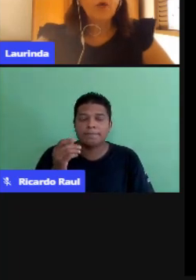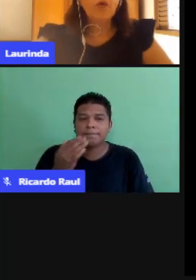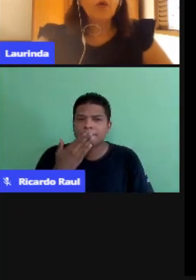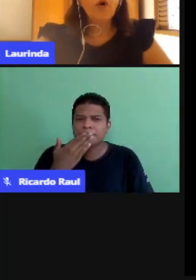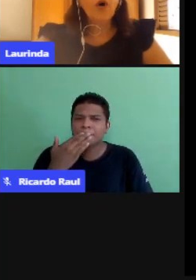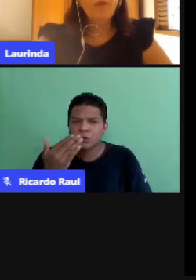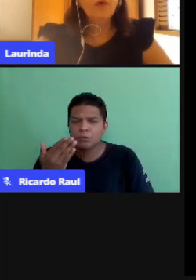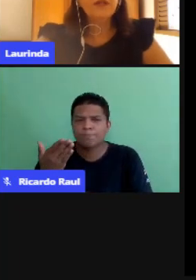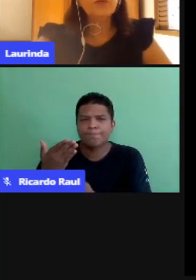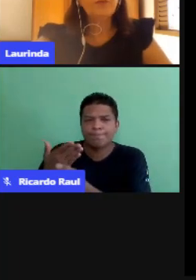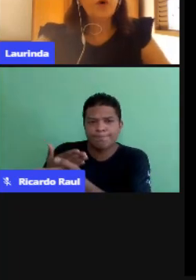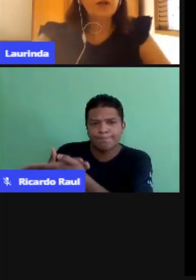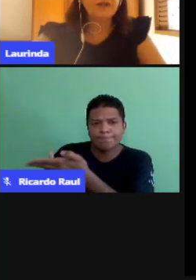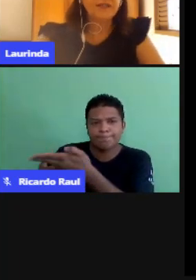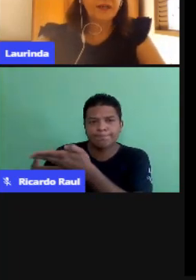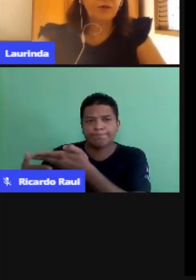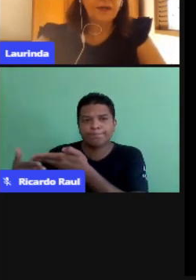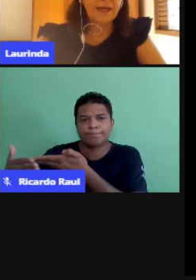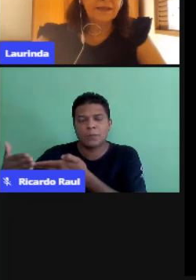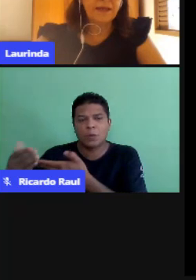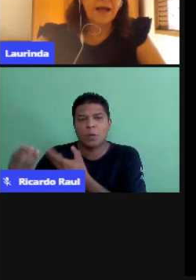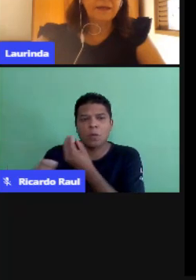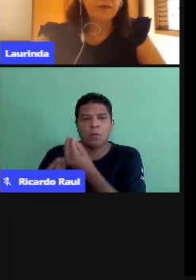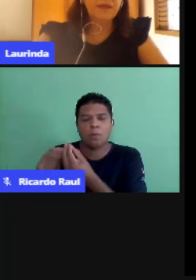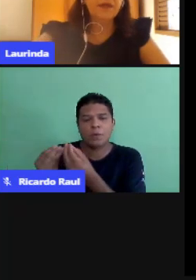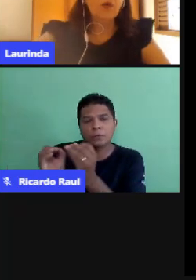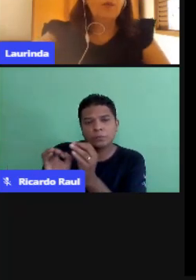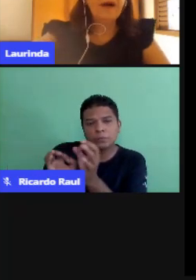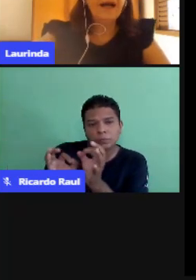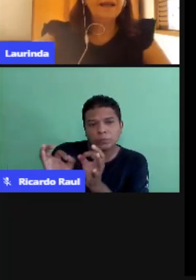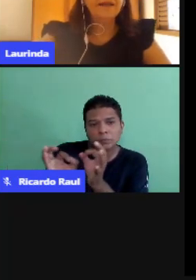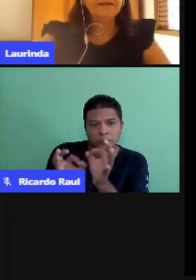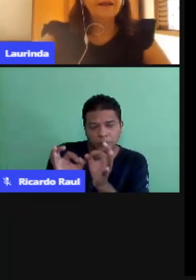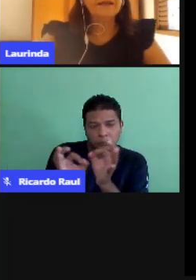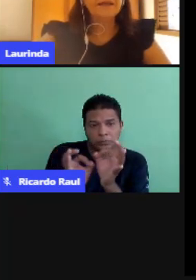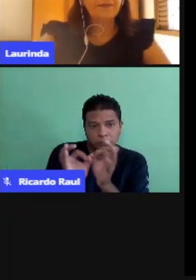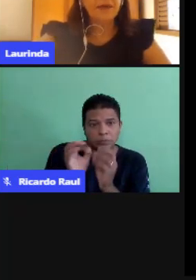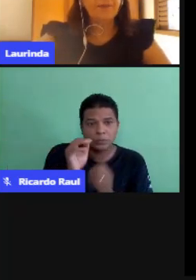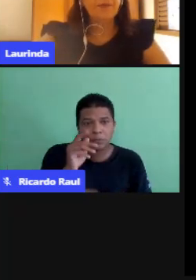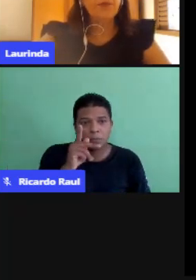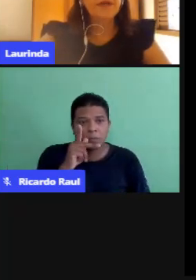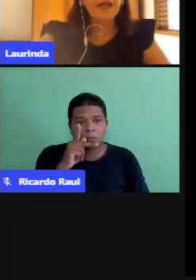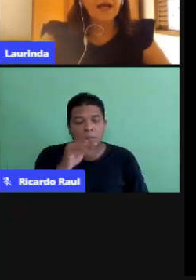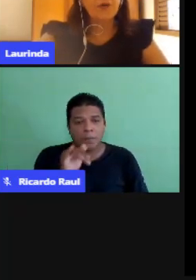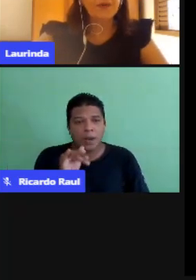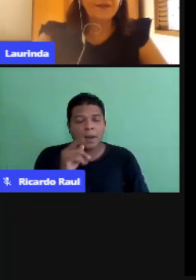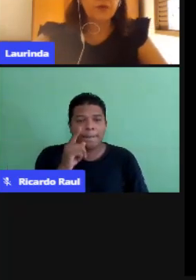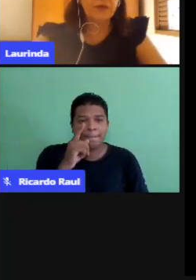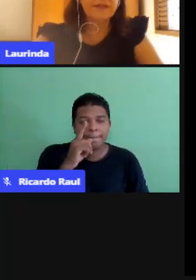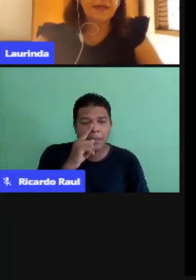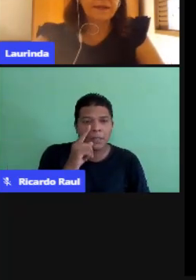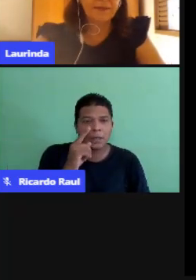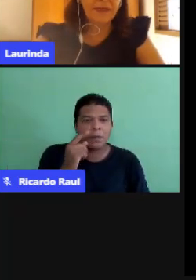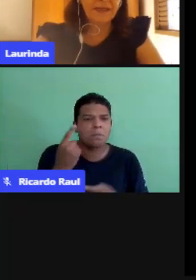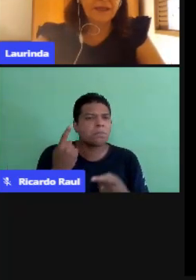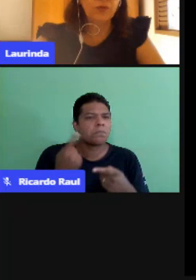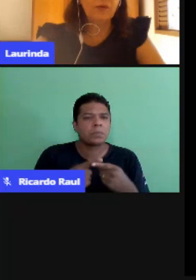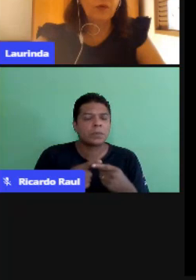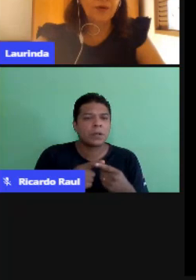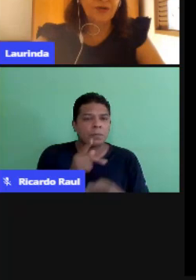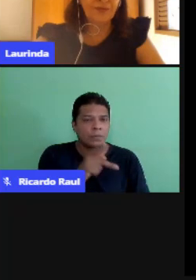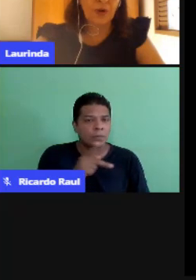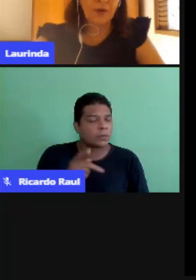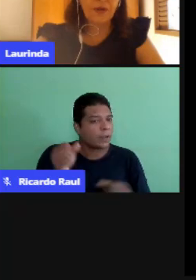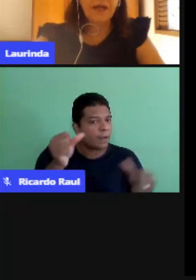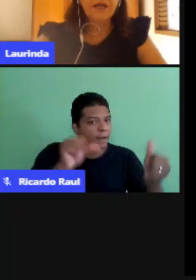parceria, como isso pode ser organizado. Então, o pai ele tem que saber por que é que o professor está